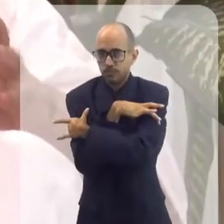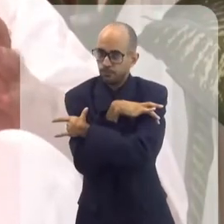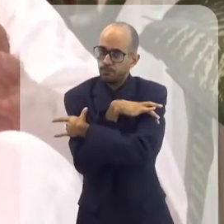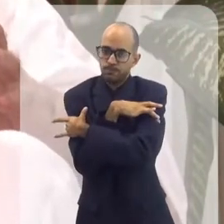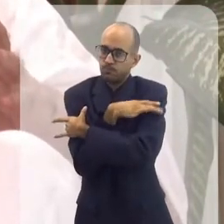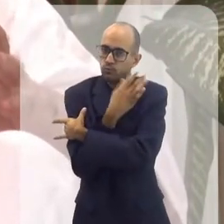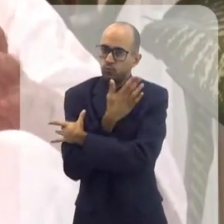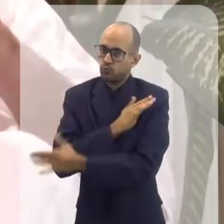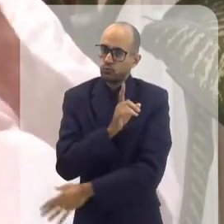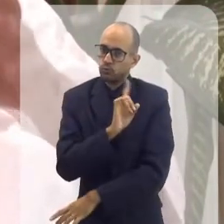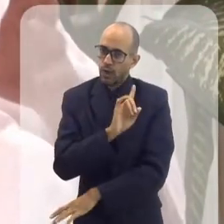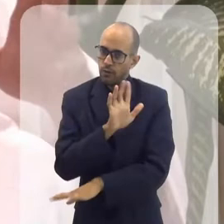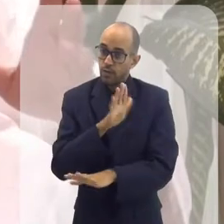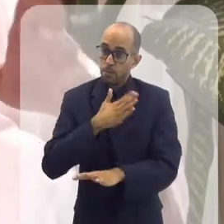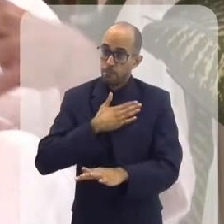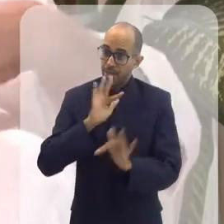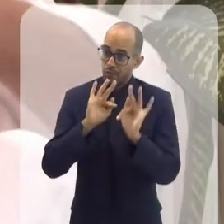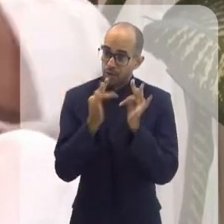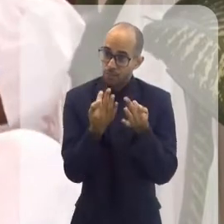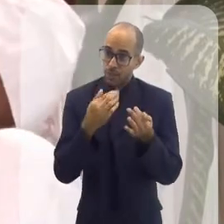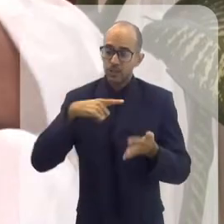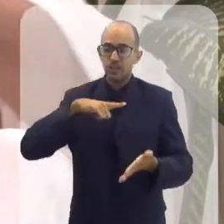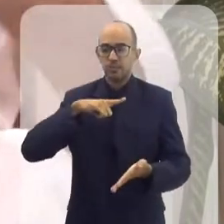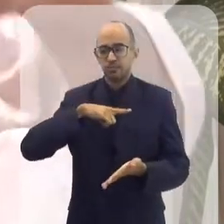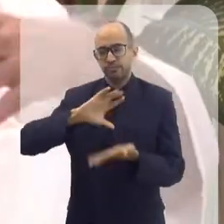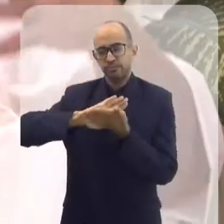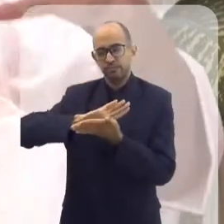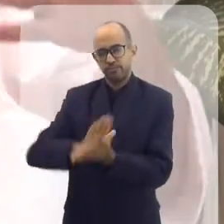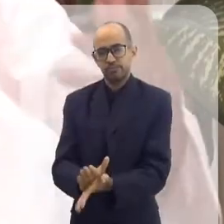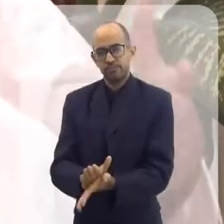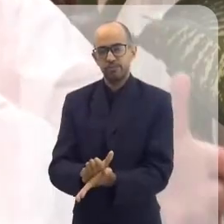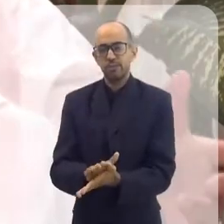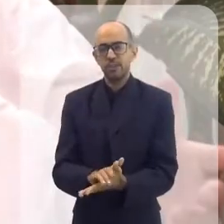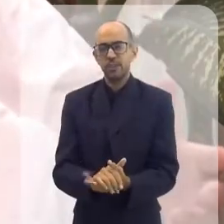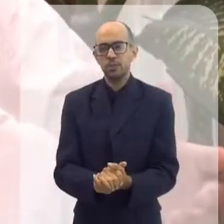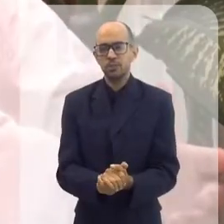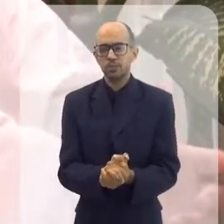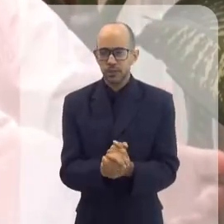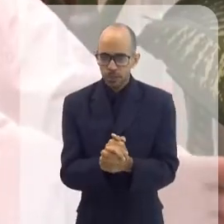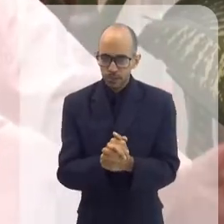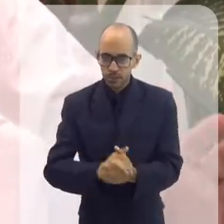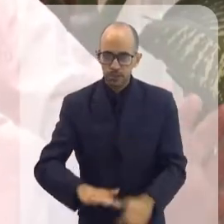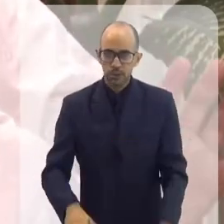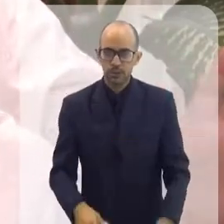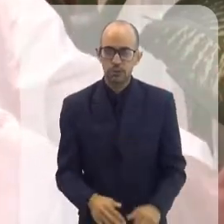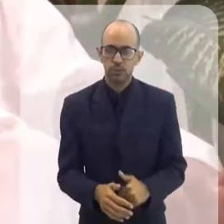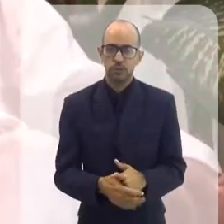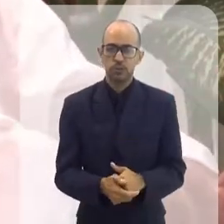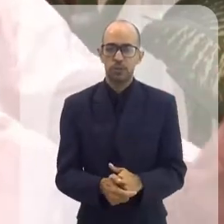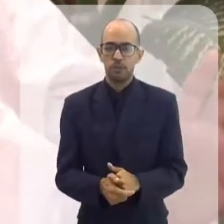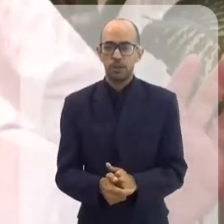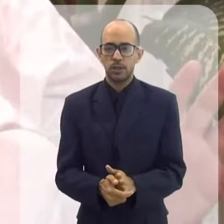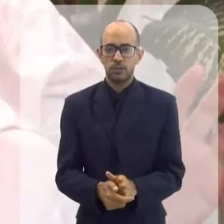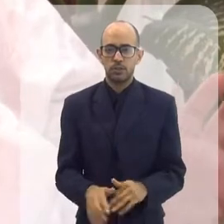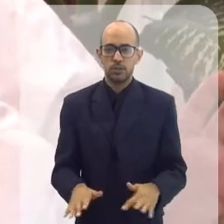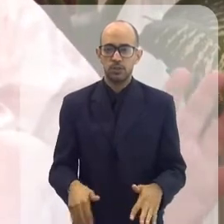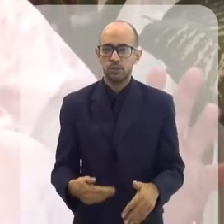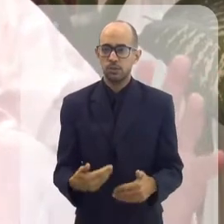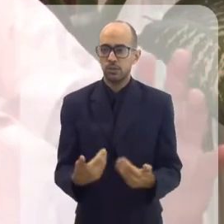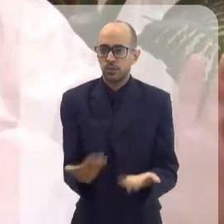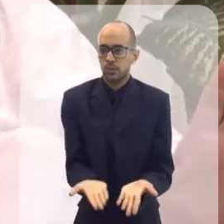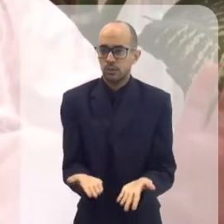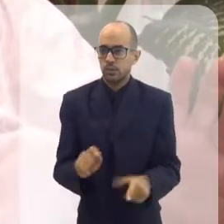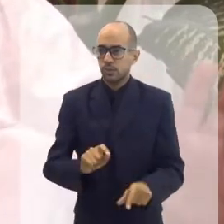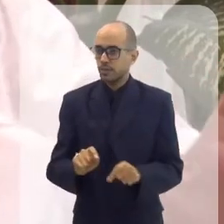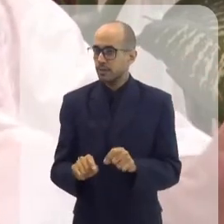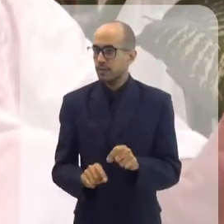com candomblé havia na minha família um preconceito muito grande com o candomblé é um lugar